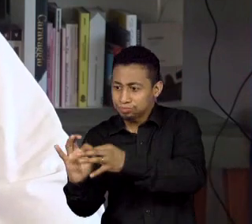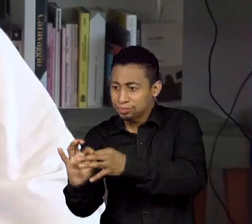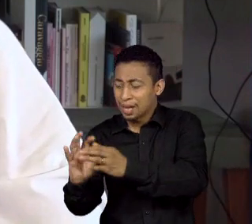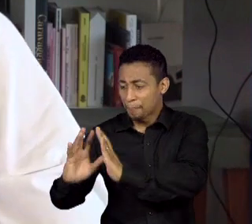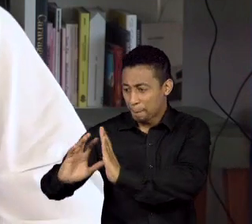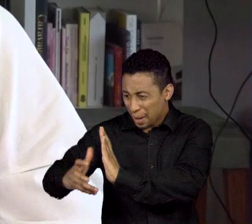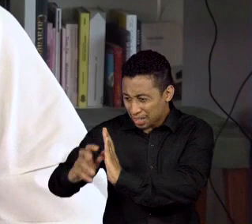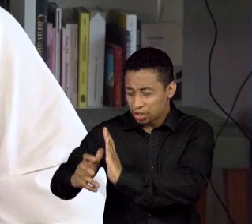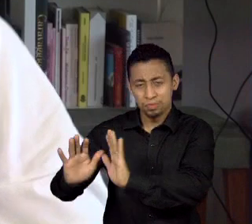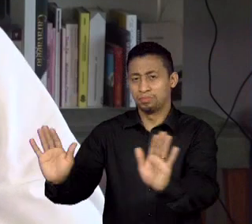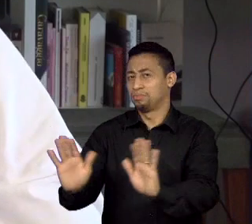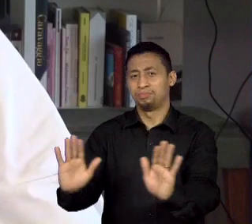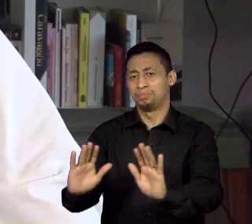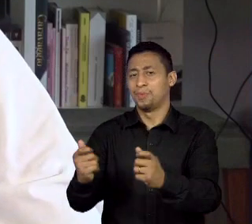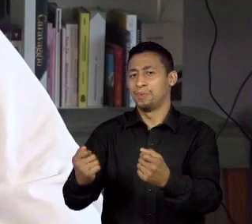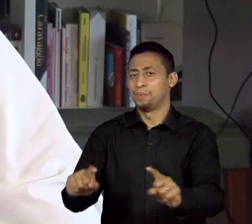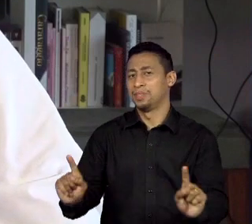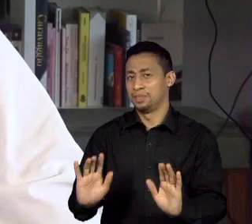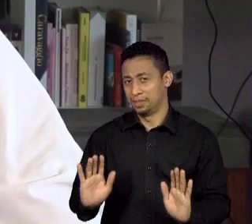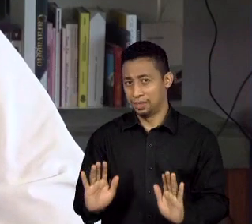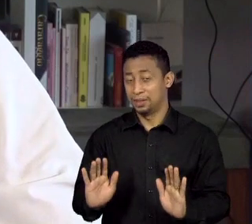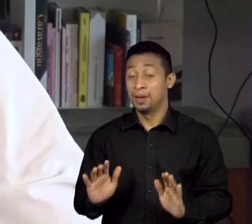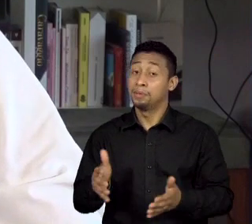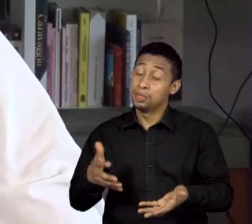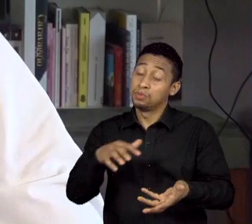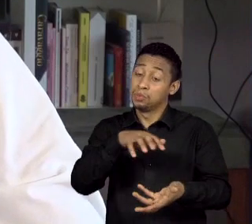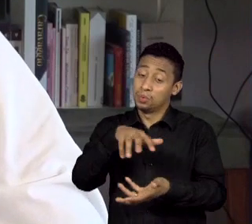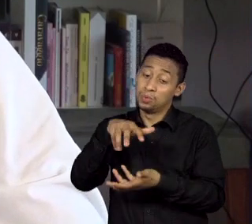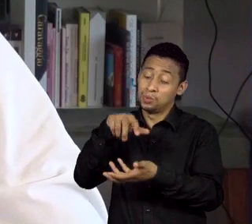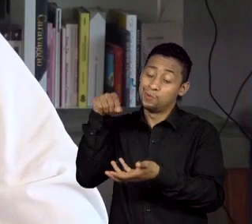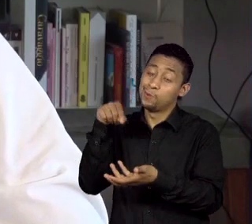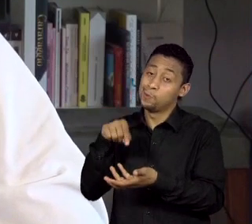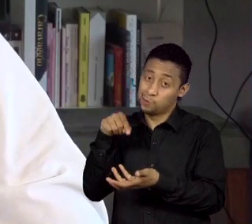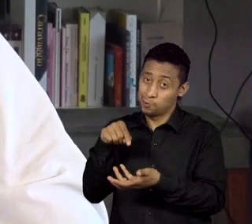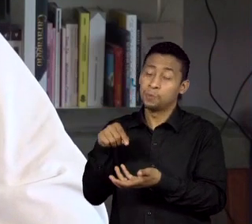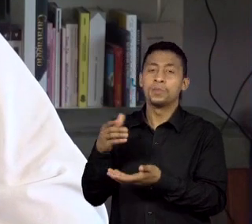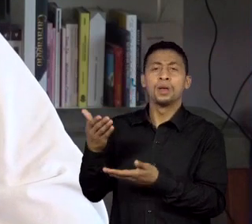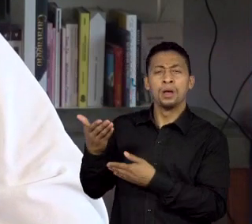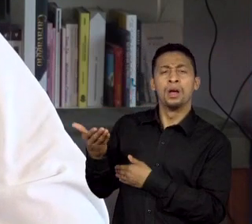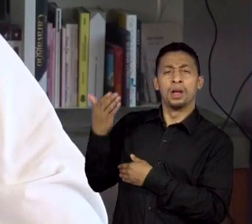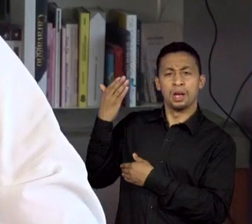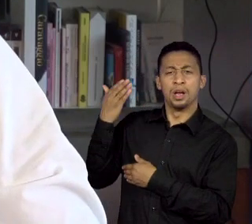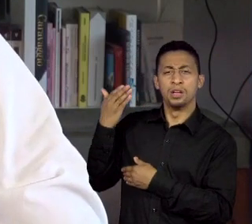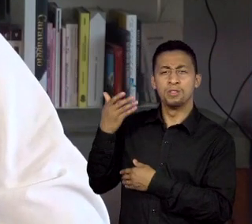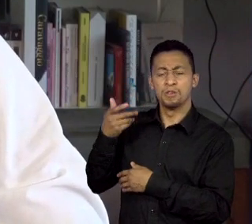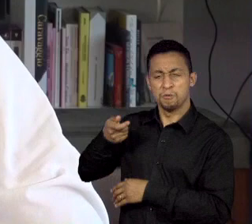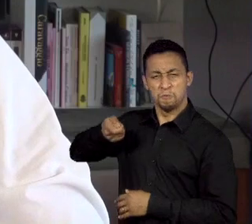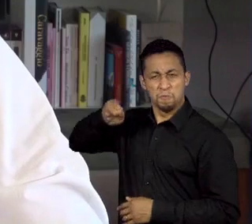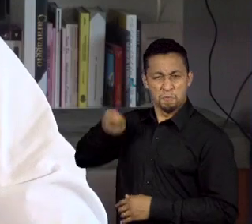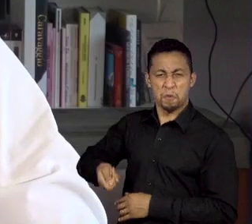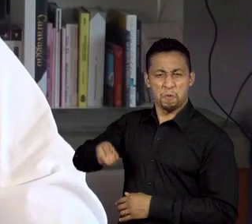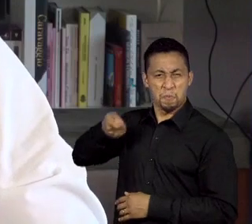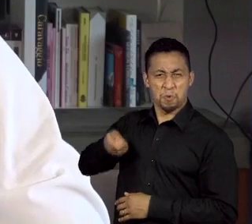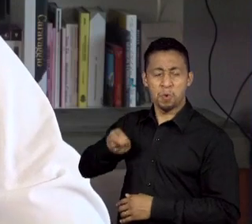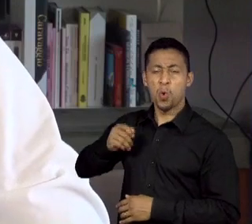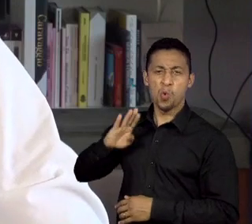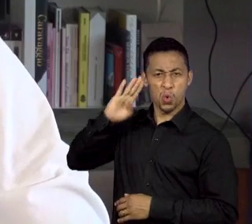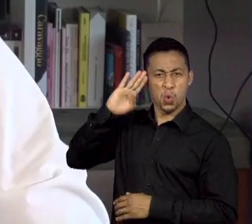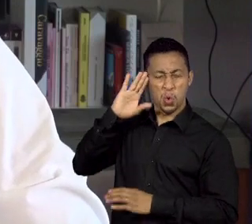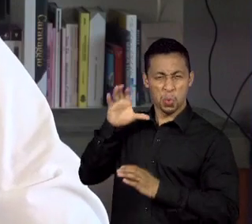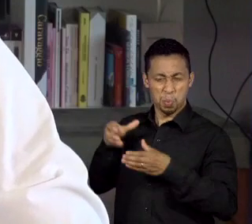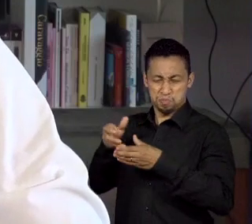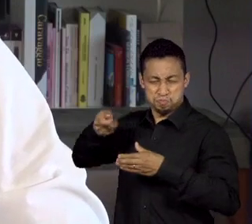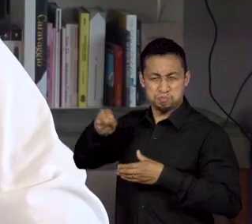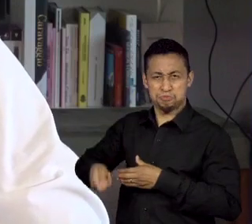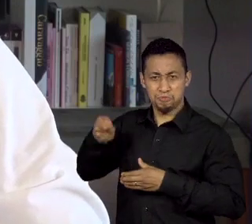partidária. Mas eu acho que a gente estava num mundo, depois da ditadura, né, onde havia uma arte militante, a gente estudou